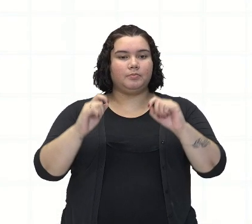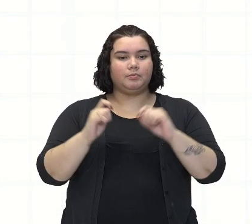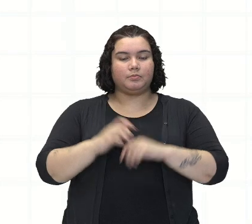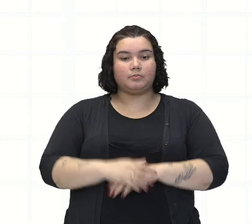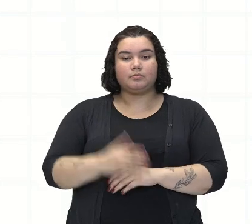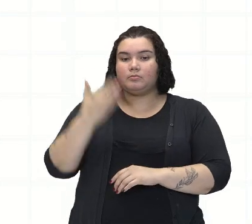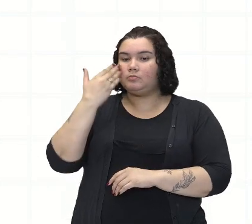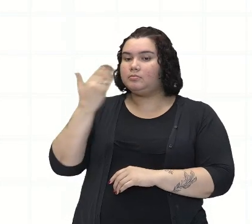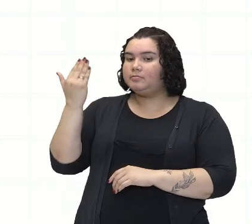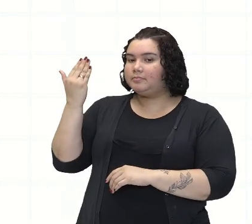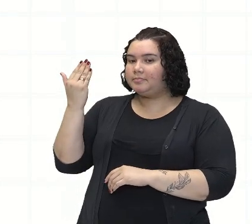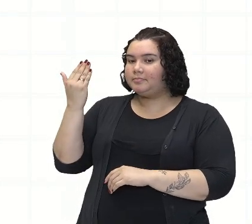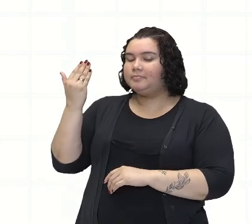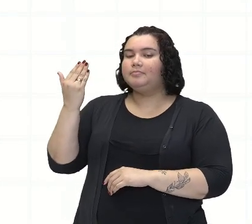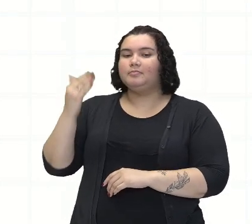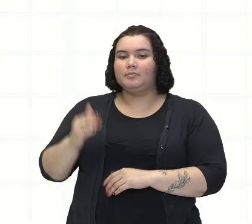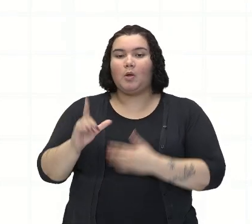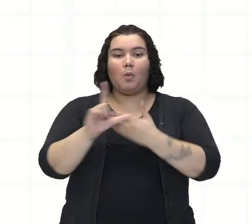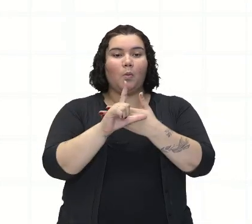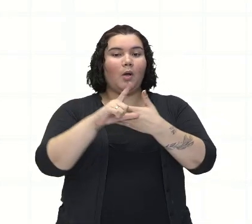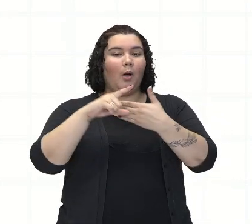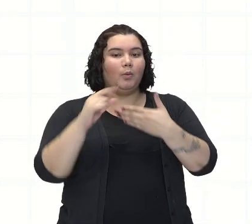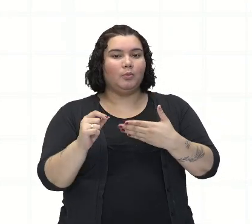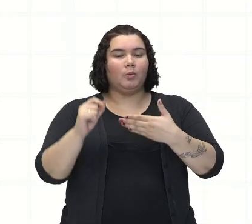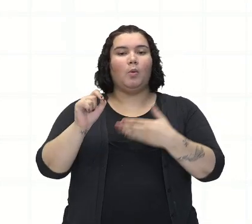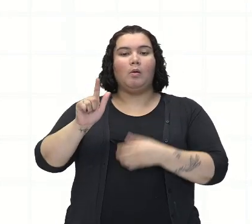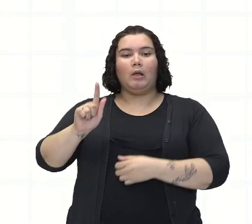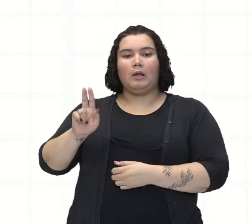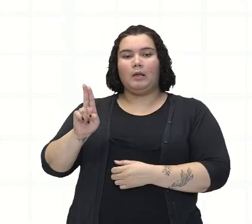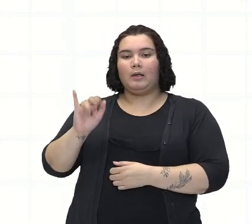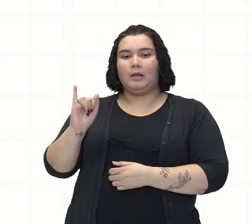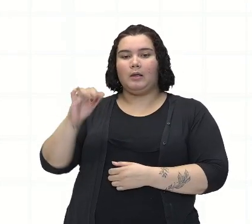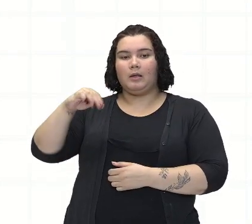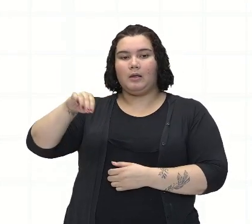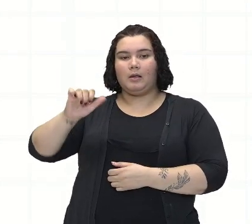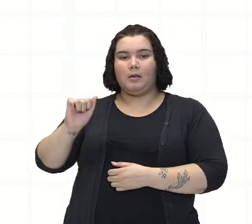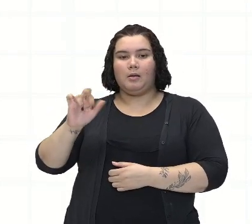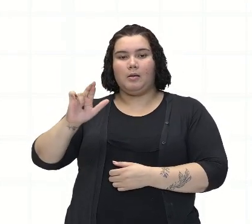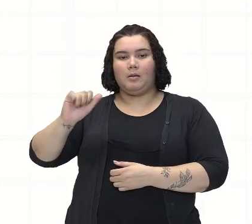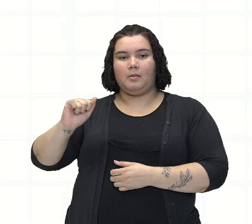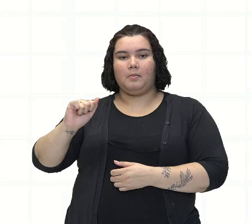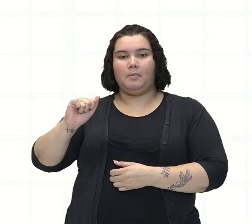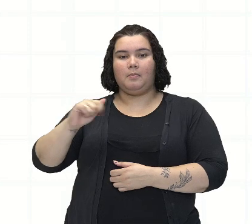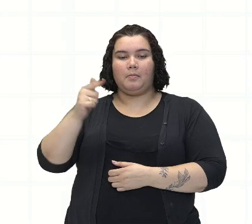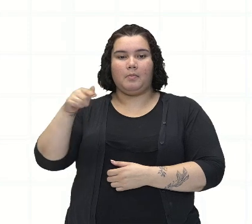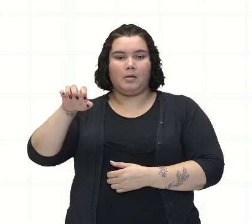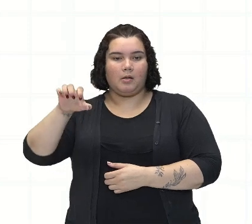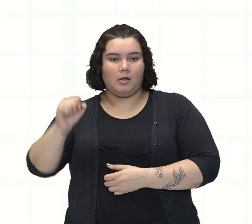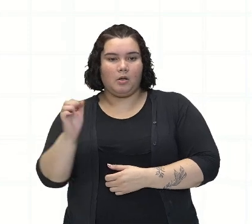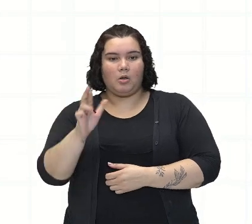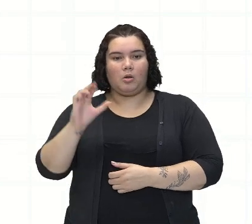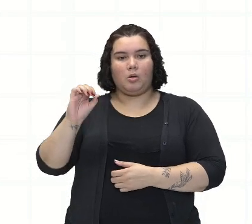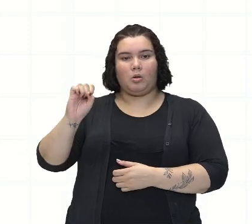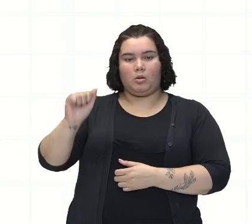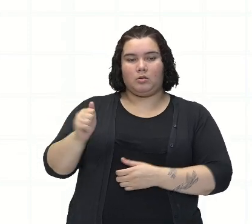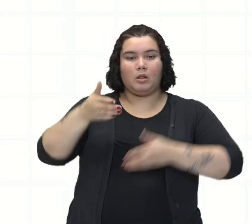falando aí sobre o autor do conto que leremos hoje, que é o Guimarães Rosa, mineiro, nasceu lá em 27 de junho